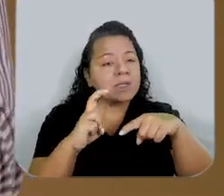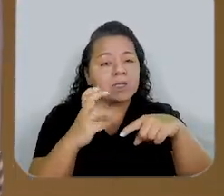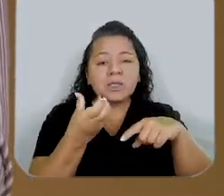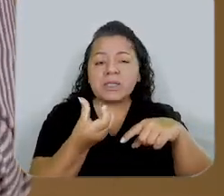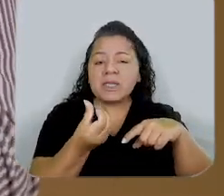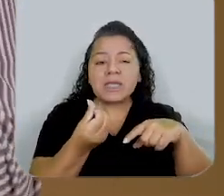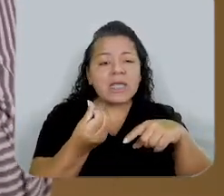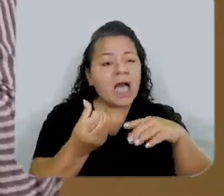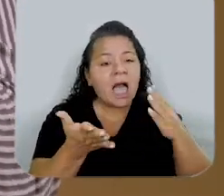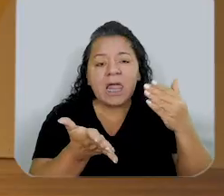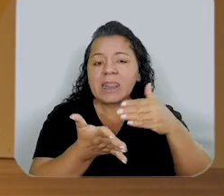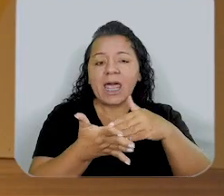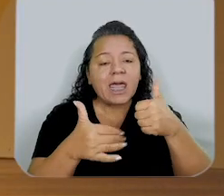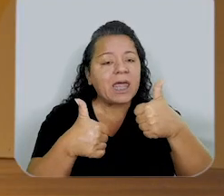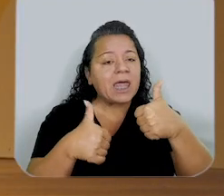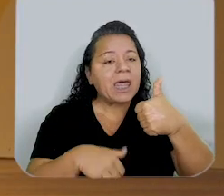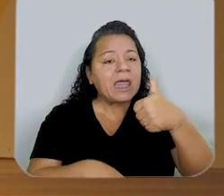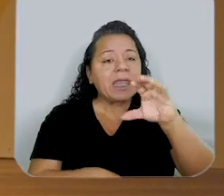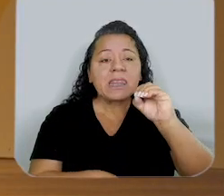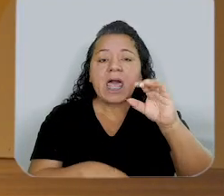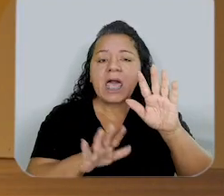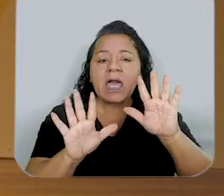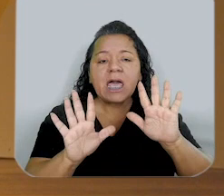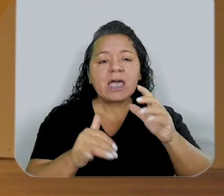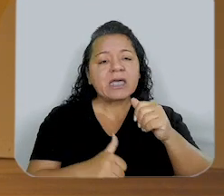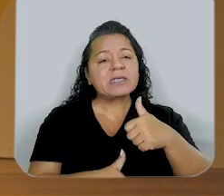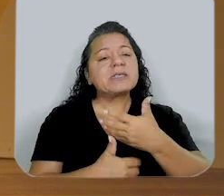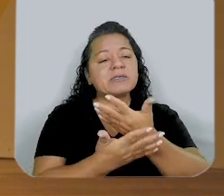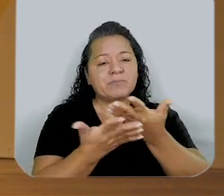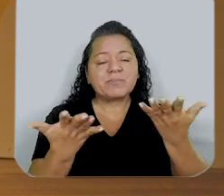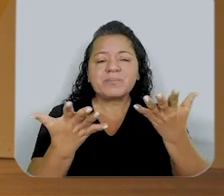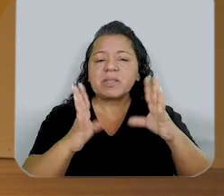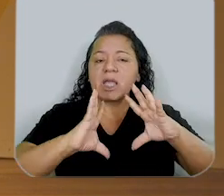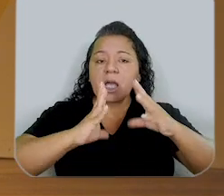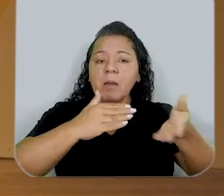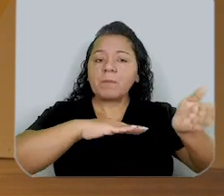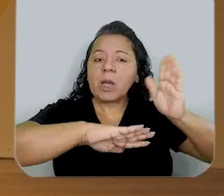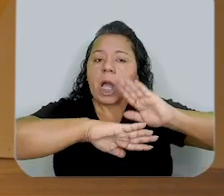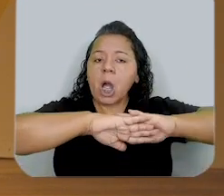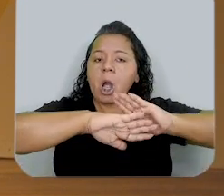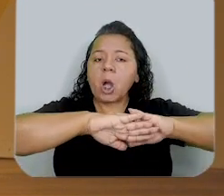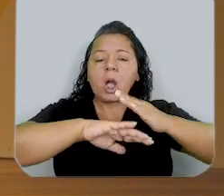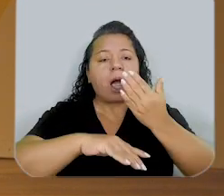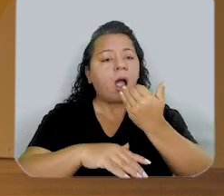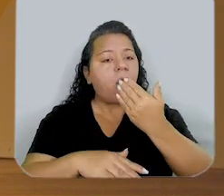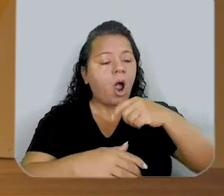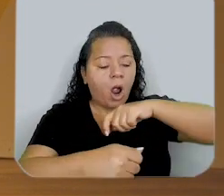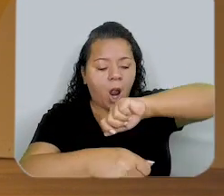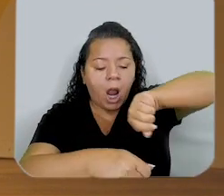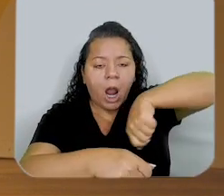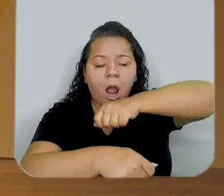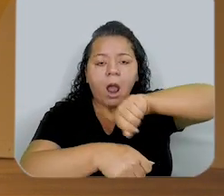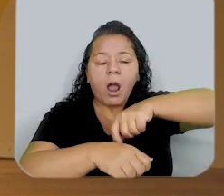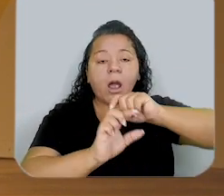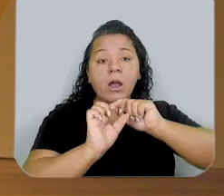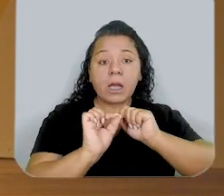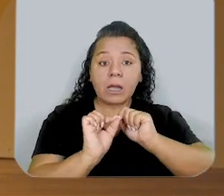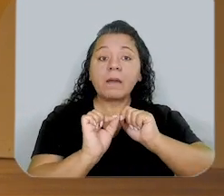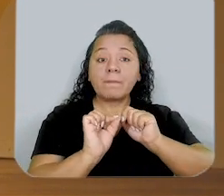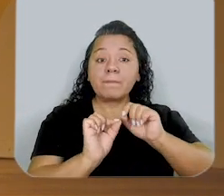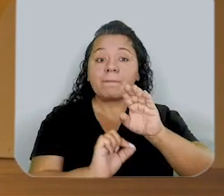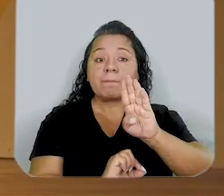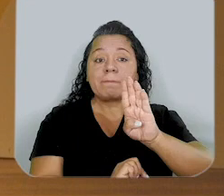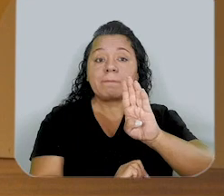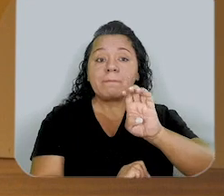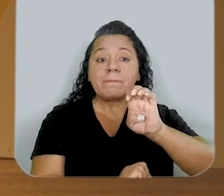né? Então, existe por trás de toda essa culinária, que a gente chama da cozinha popular beiradeira, uma cozinha